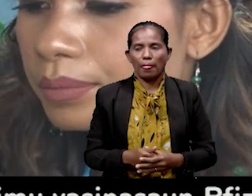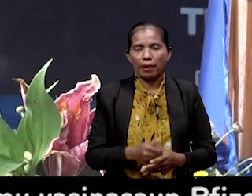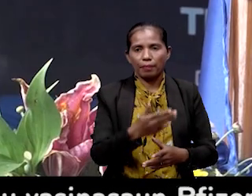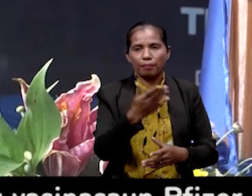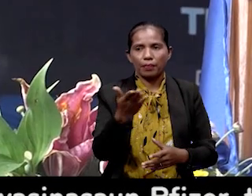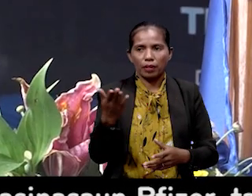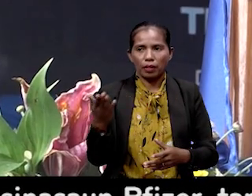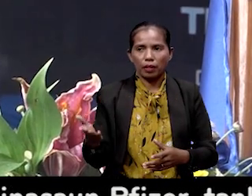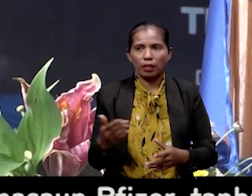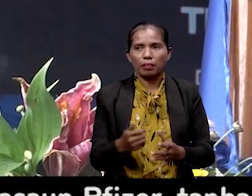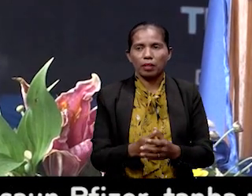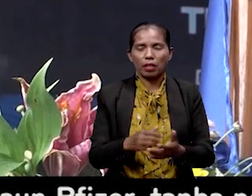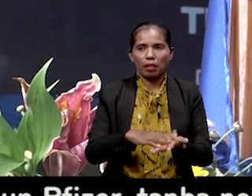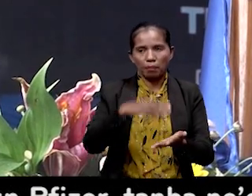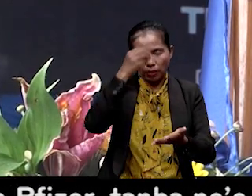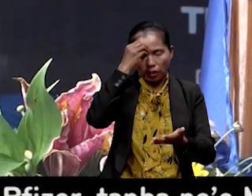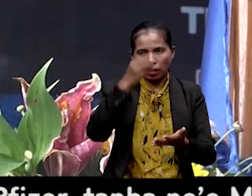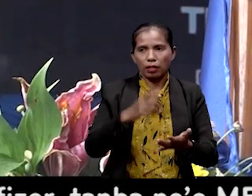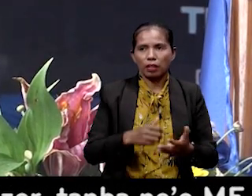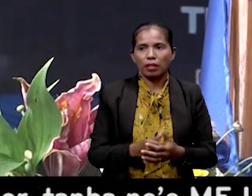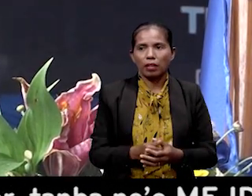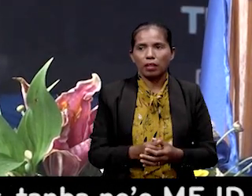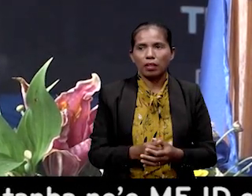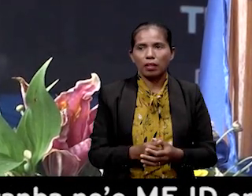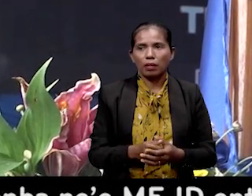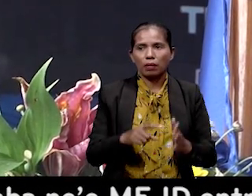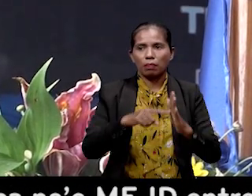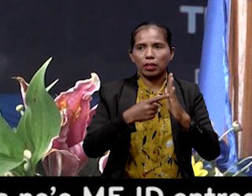carreira ba aprendizagem foi makahu.